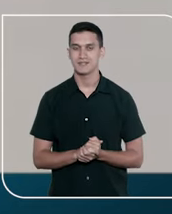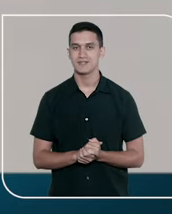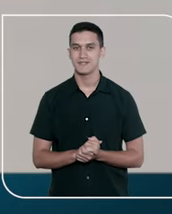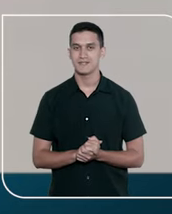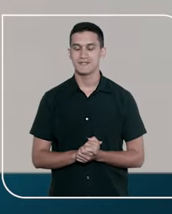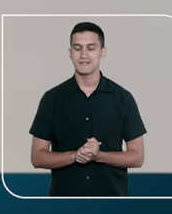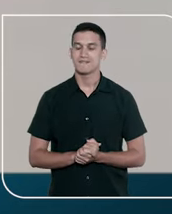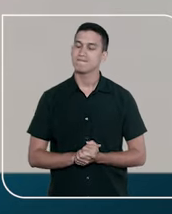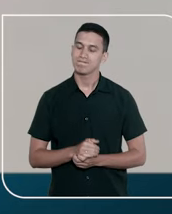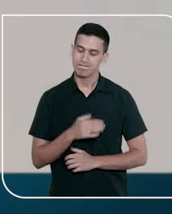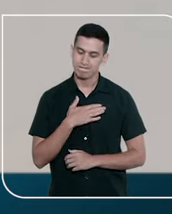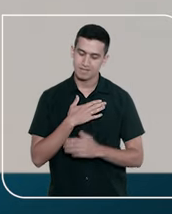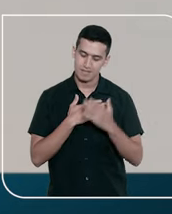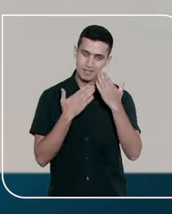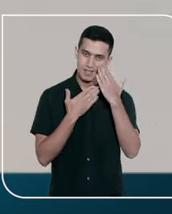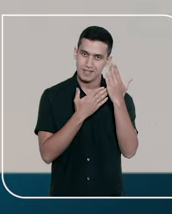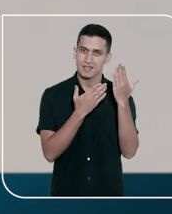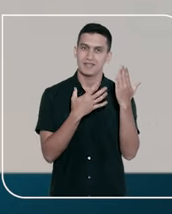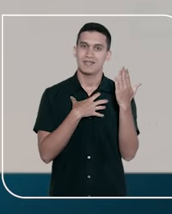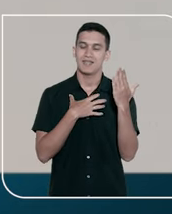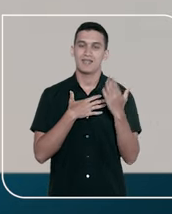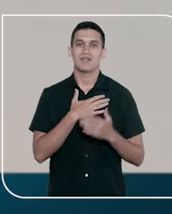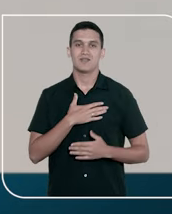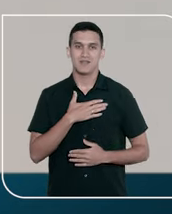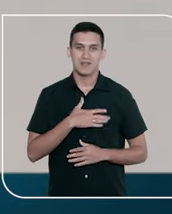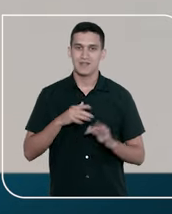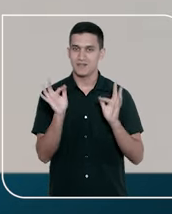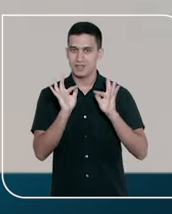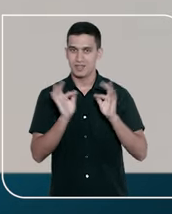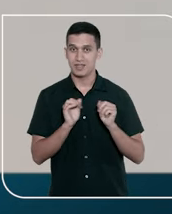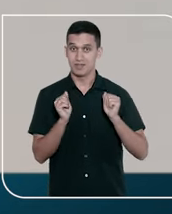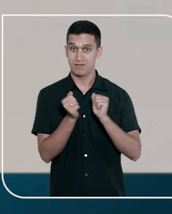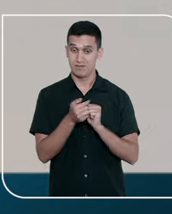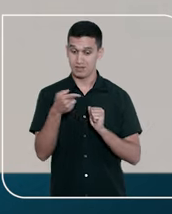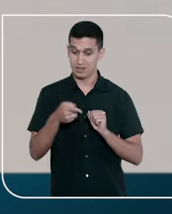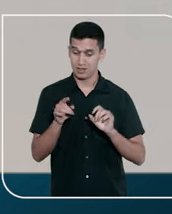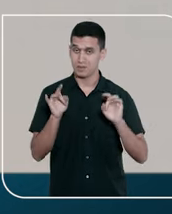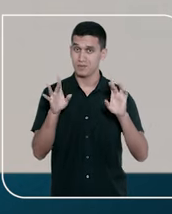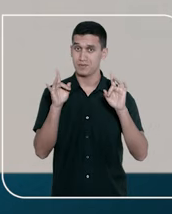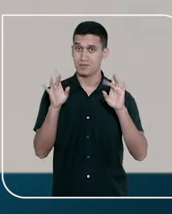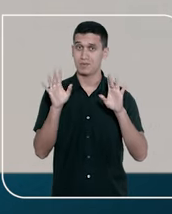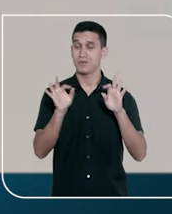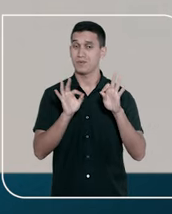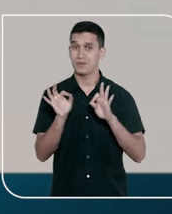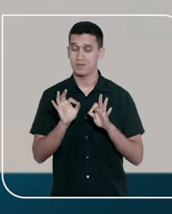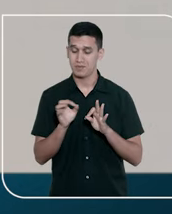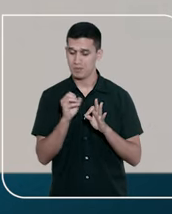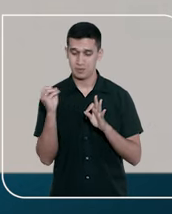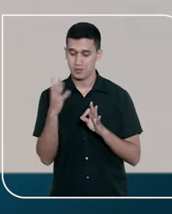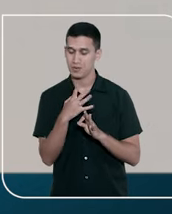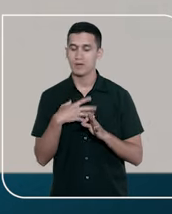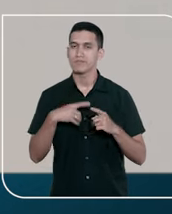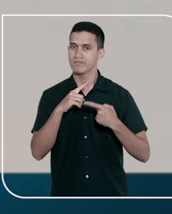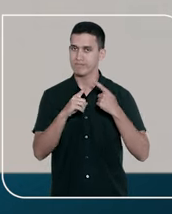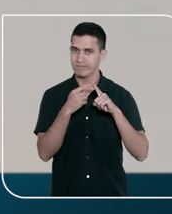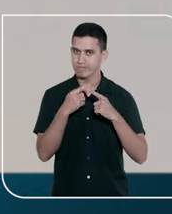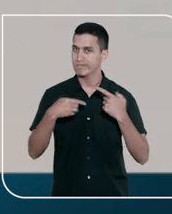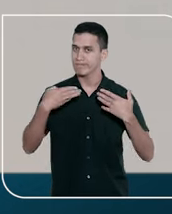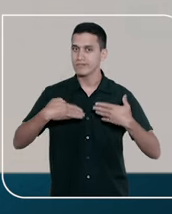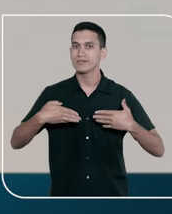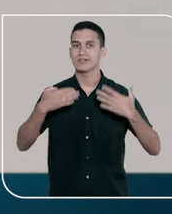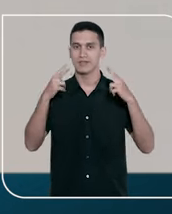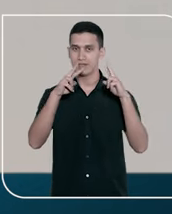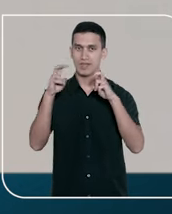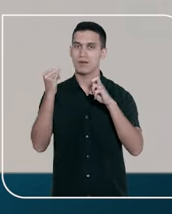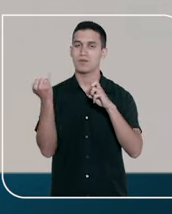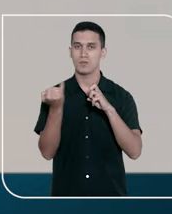Eu que agradeço, muito honrado em poder participar desse excelente programa para discutir sobre esse tema que ganha cada vez mais